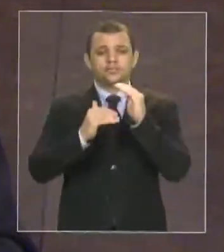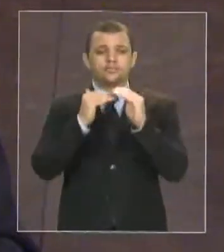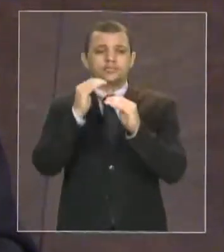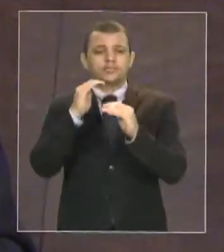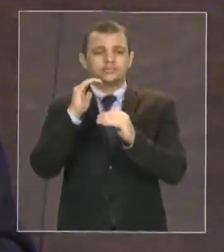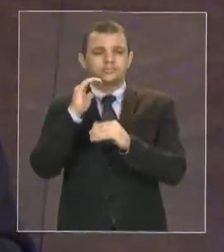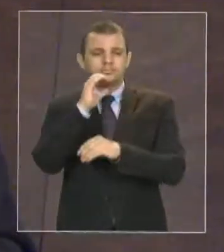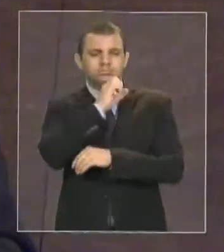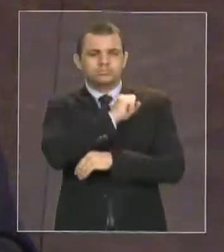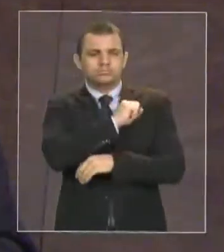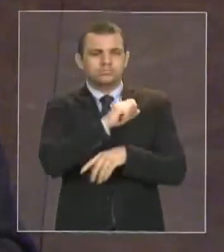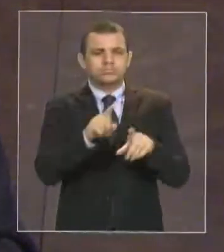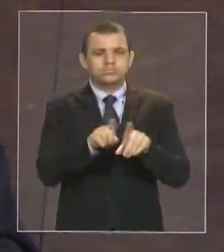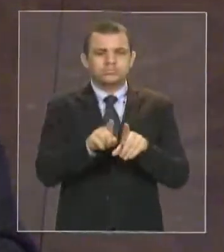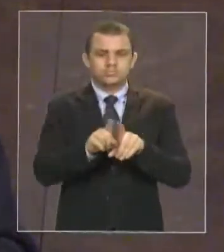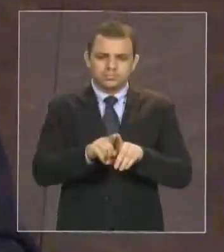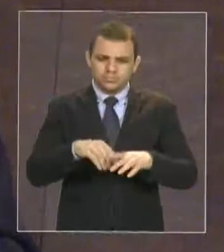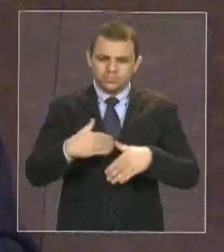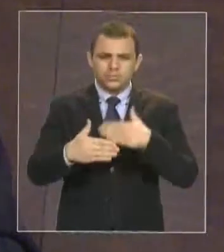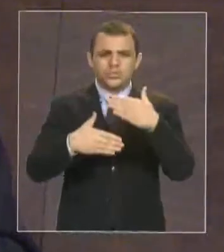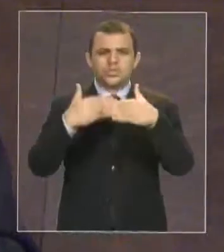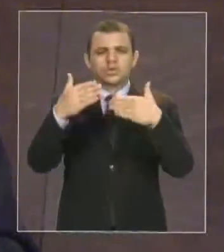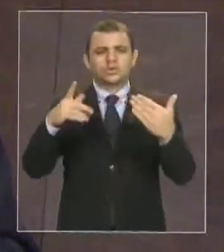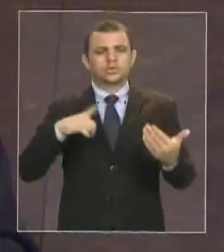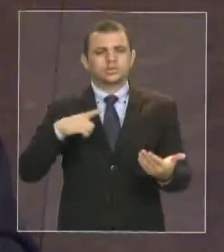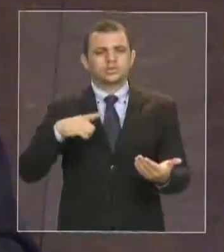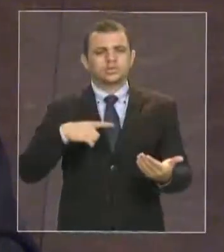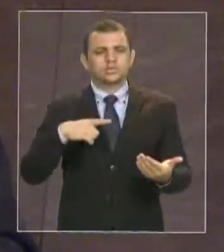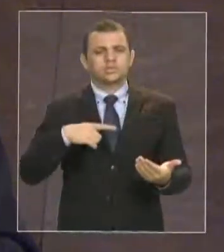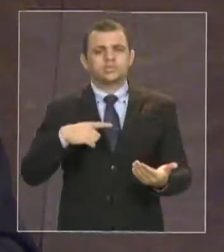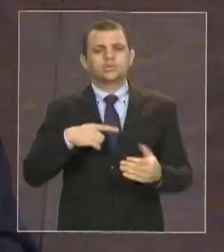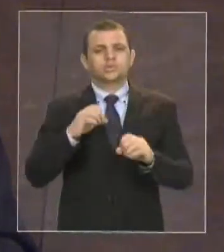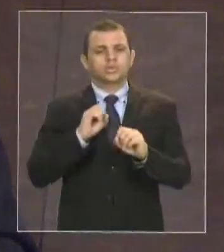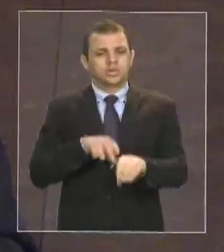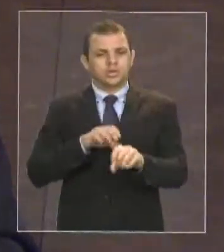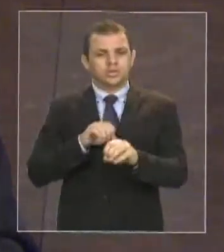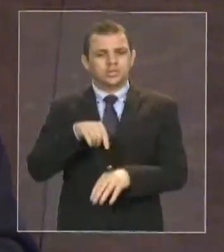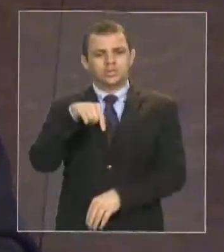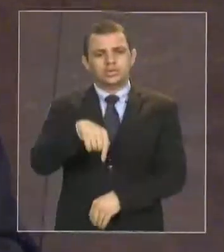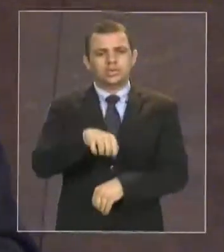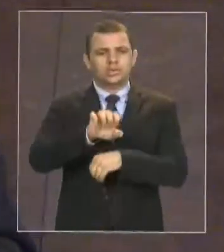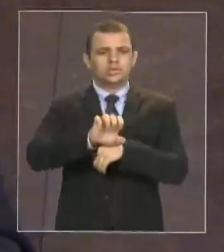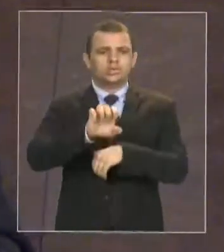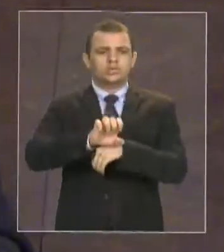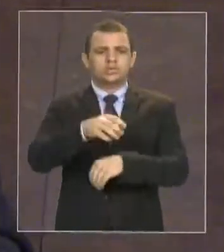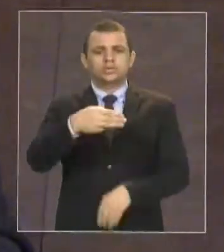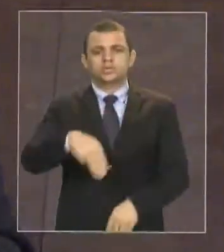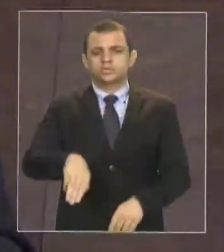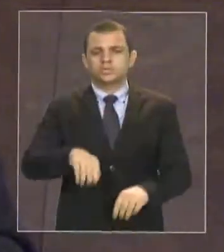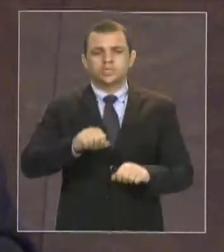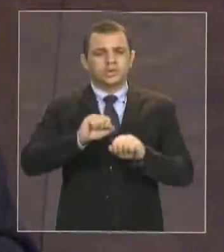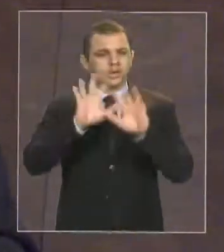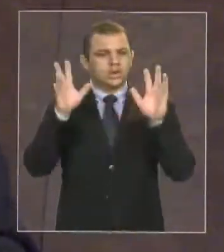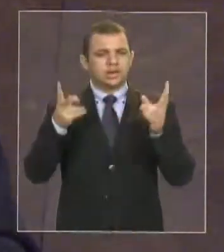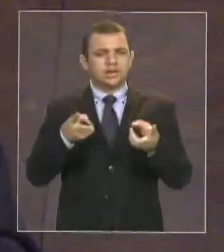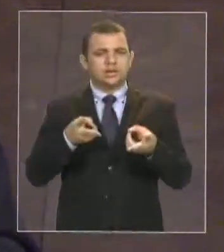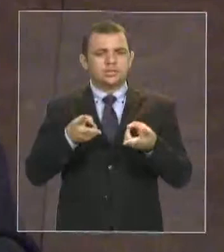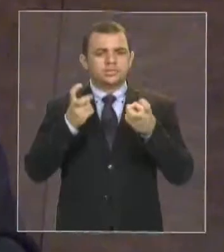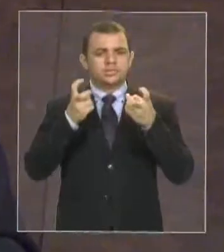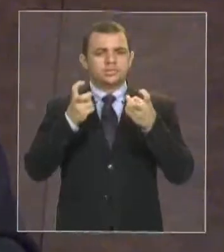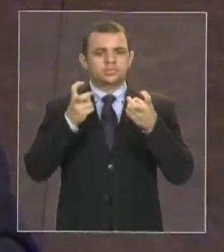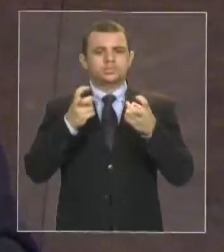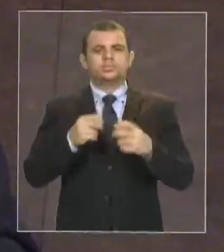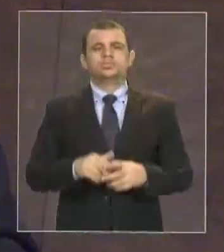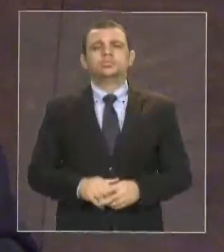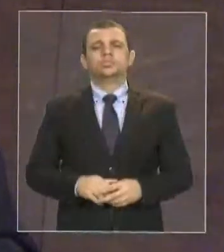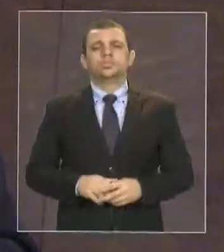progresso que está tendo a educação no nosso Estado, visivelmente, como o senhor